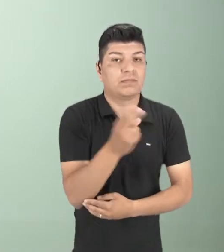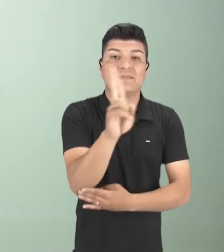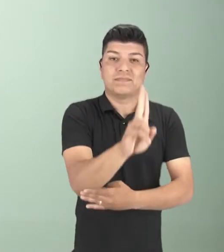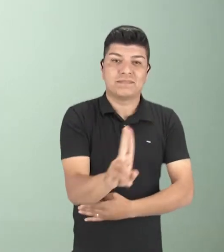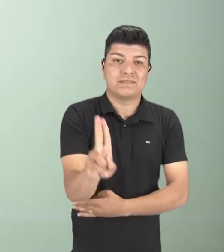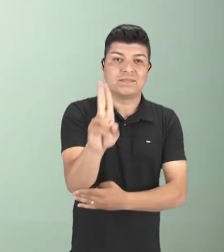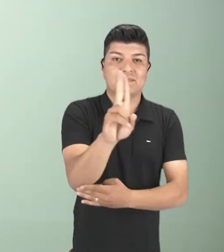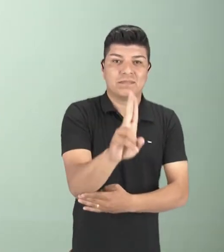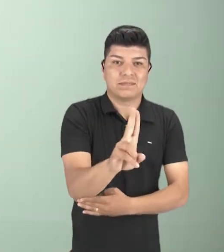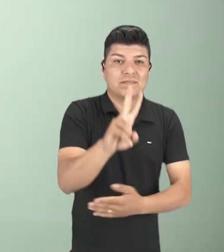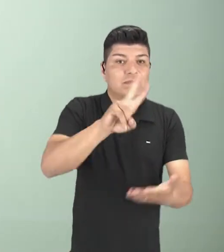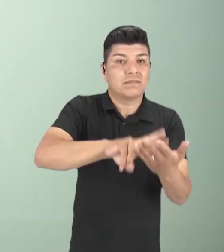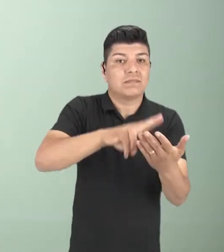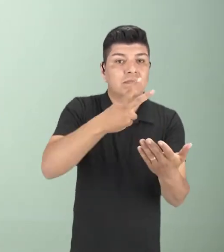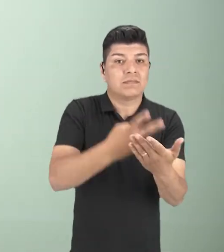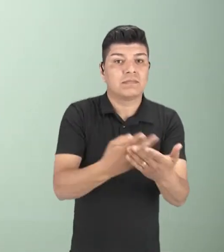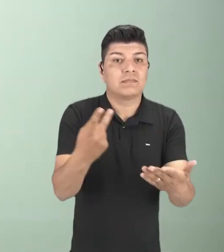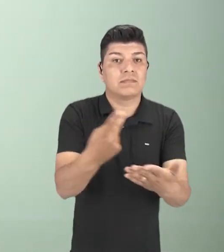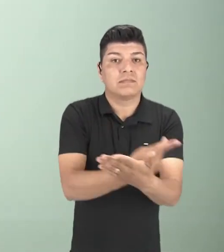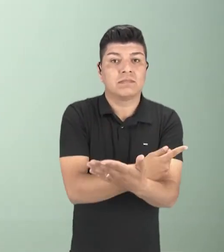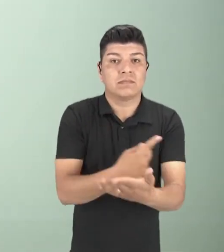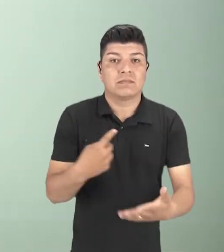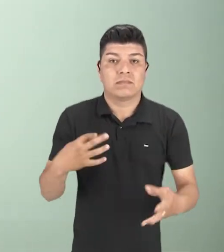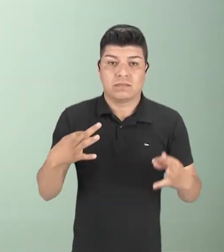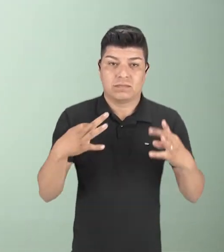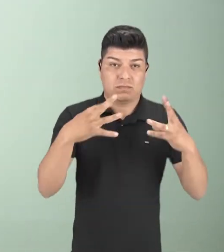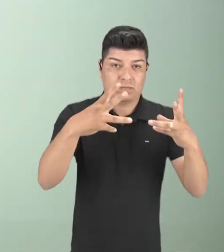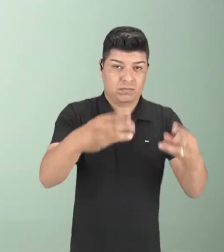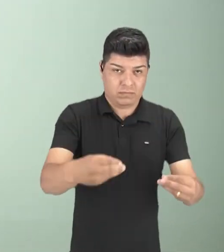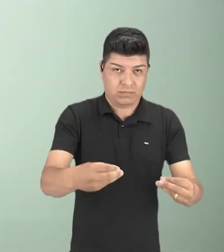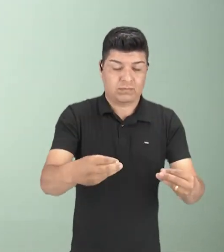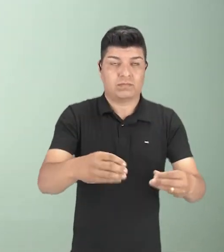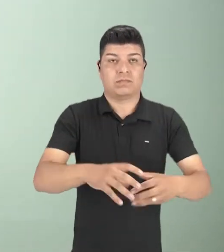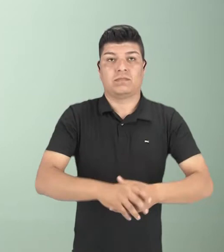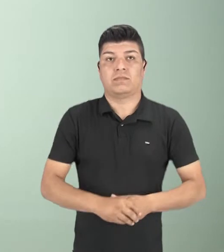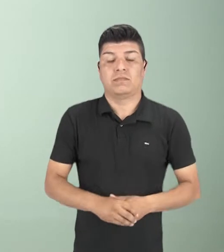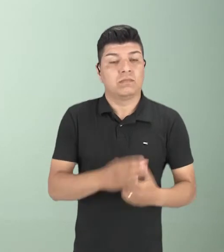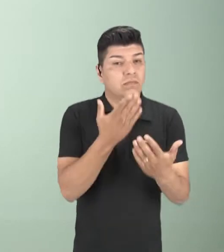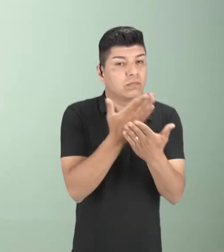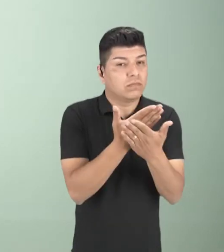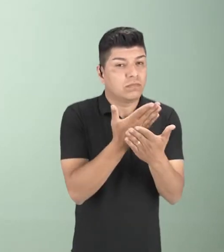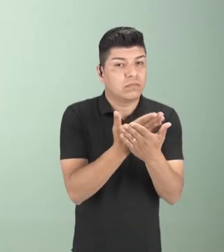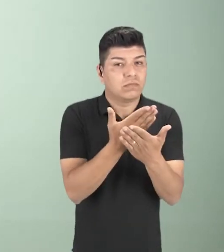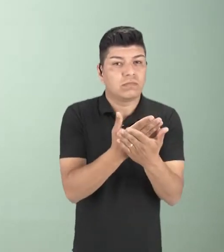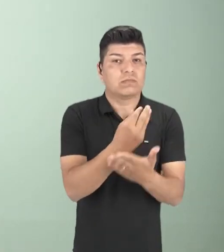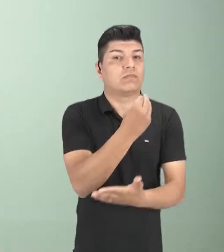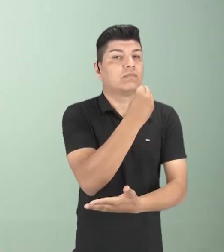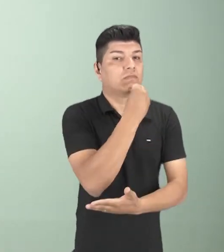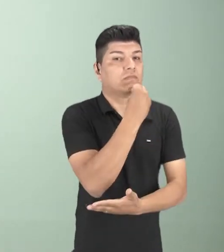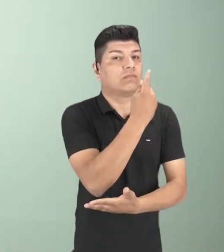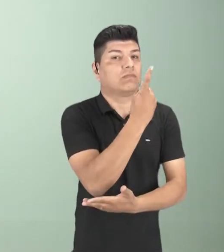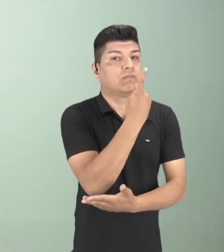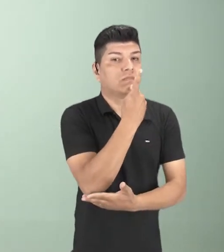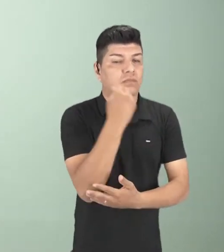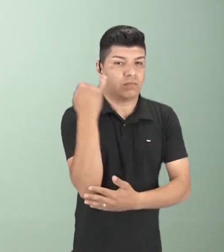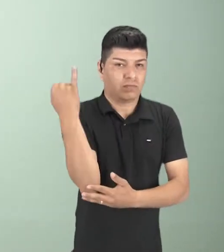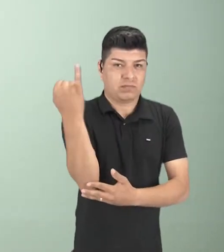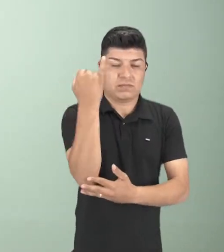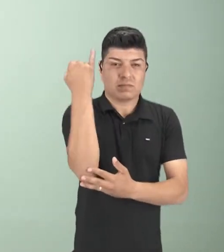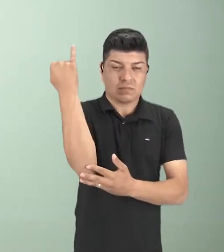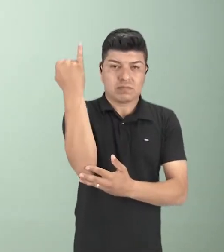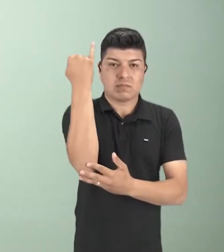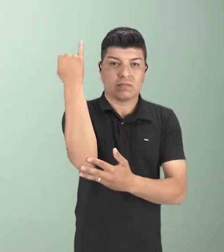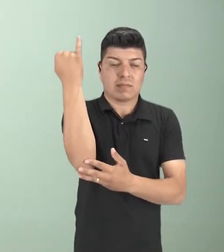poder interpretar o que está acontecendo ao nosso redor, Então o estudo das probabilidades ele é muito